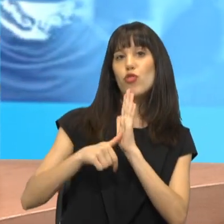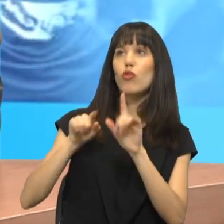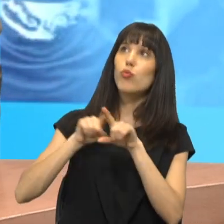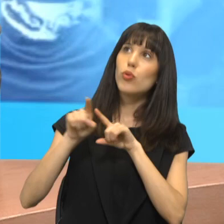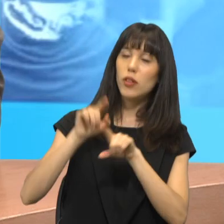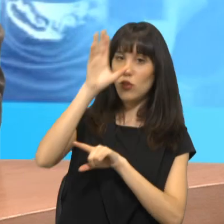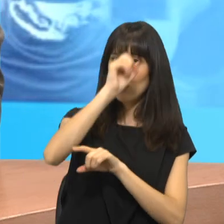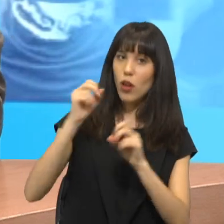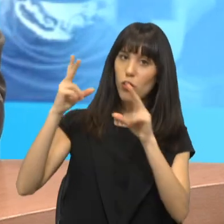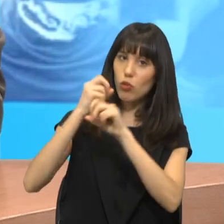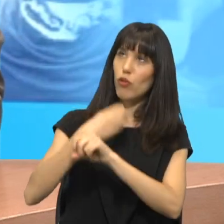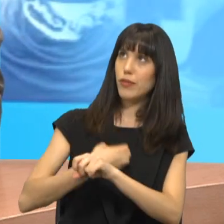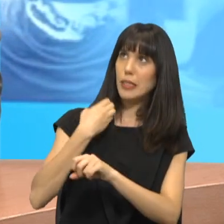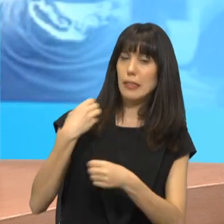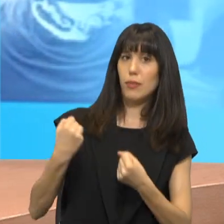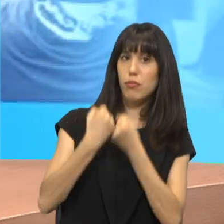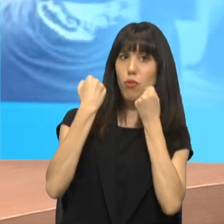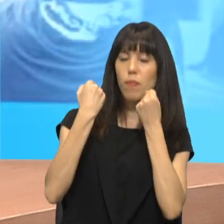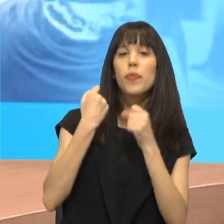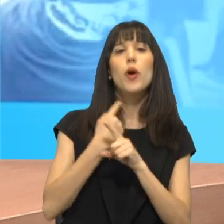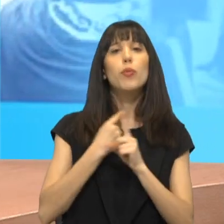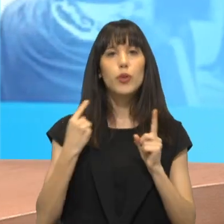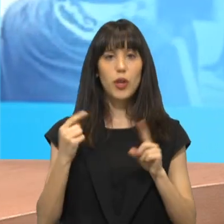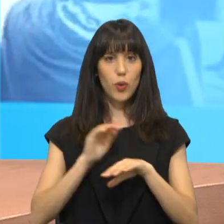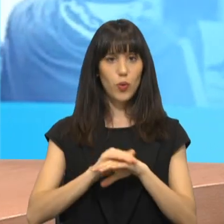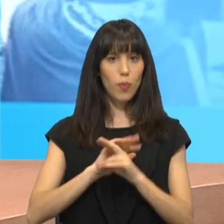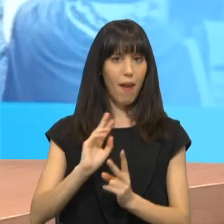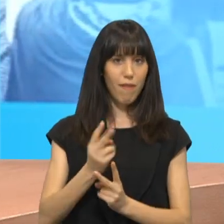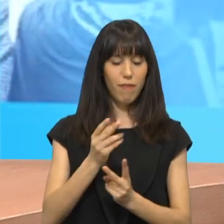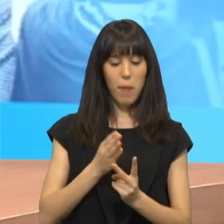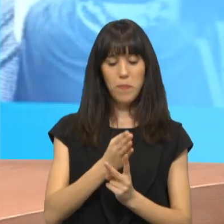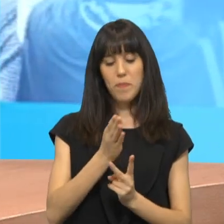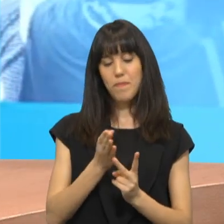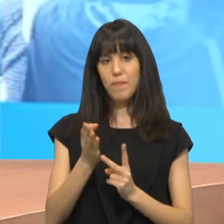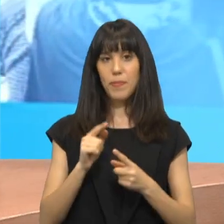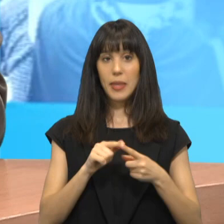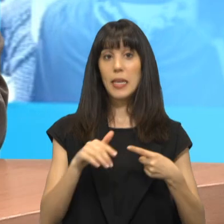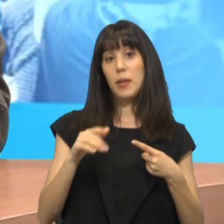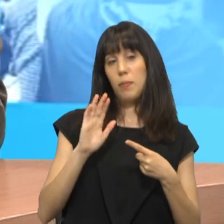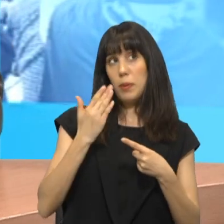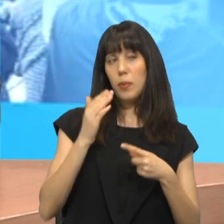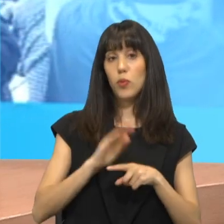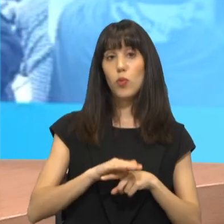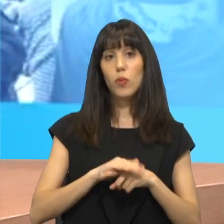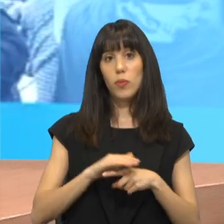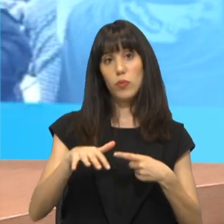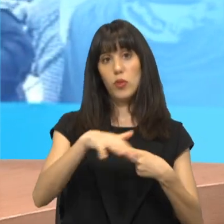Novo. Porquê? Basicamente por duas razões. Pela situação